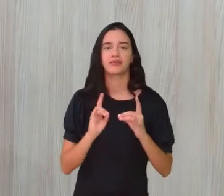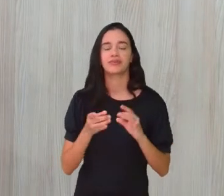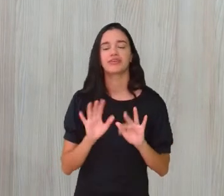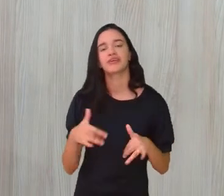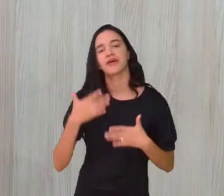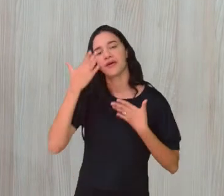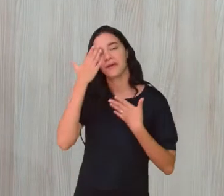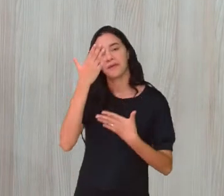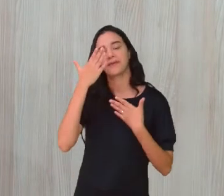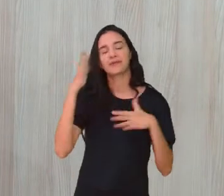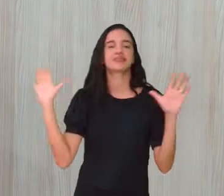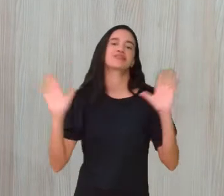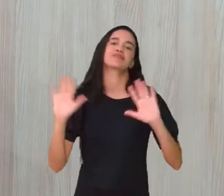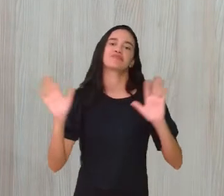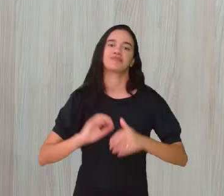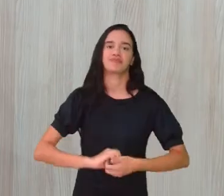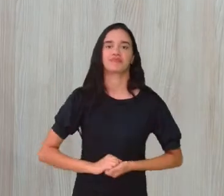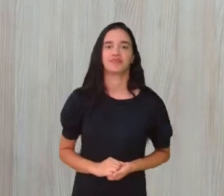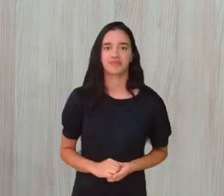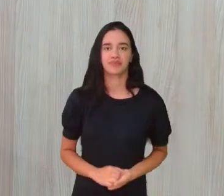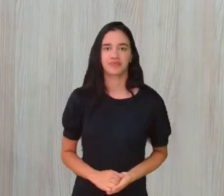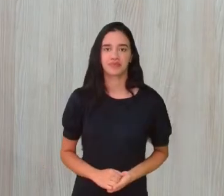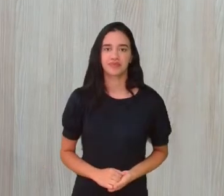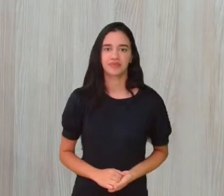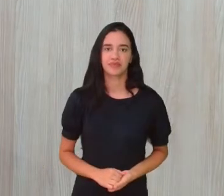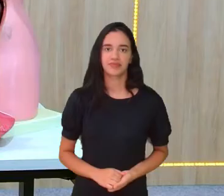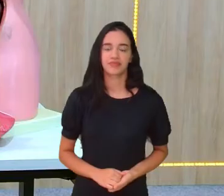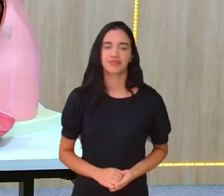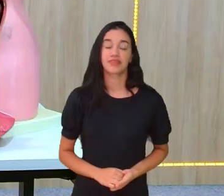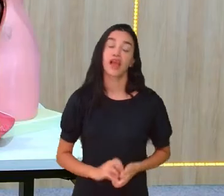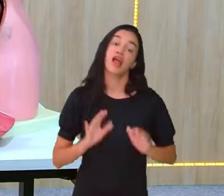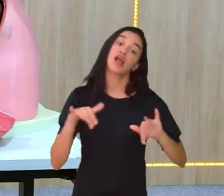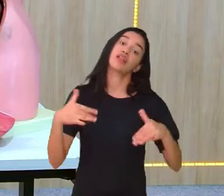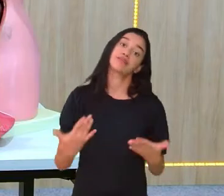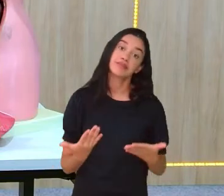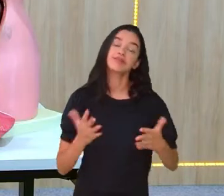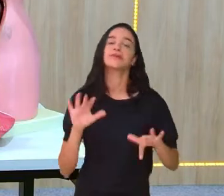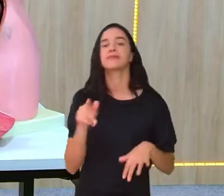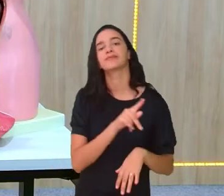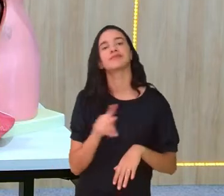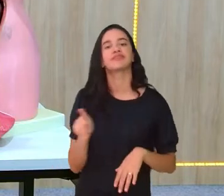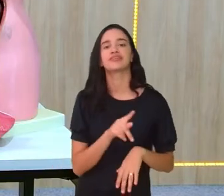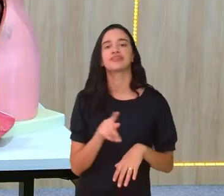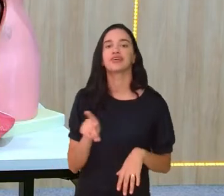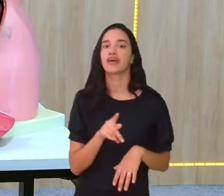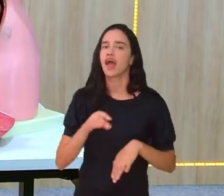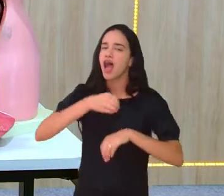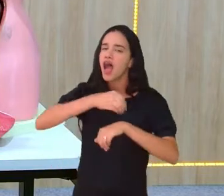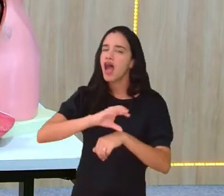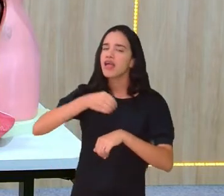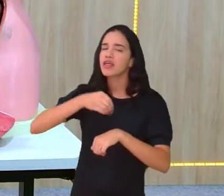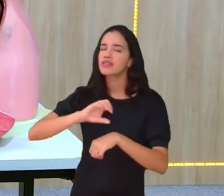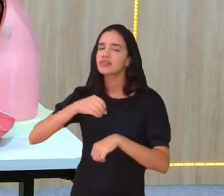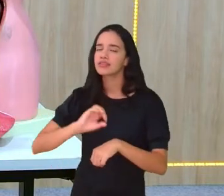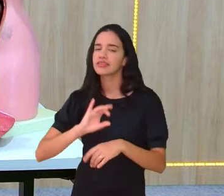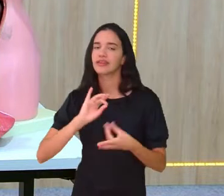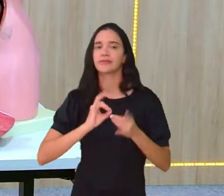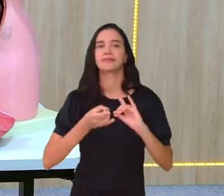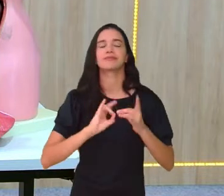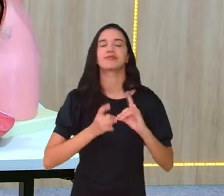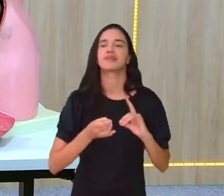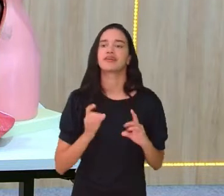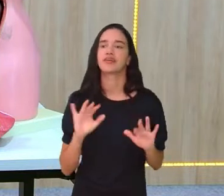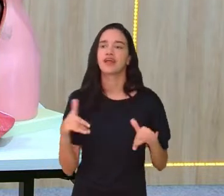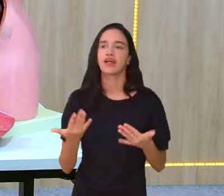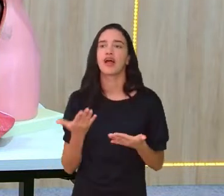pessoal, muito obrigada. Tchau, tchau. Até a próxima aula. Pois é, professora Cláudia, aqui está a dica, não é? Desse mão na massa. E